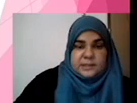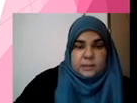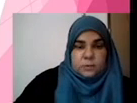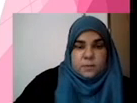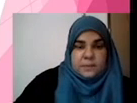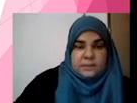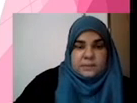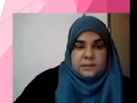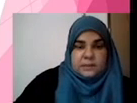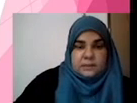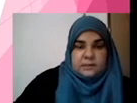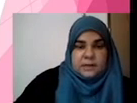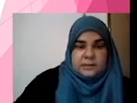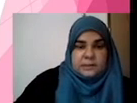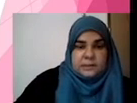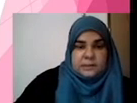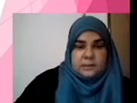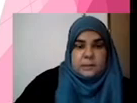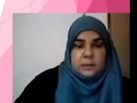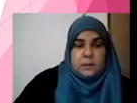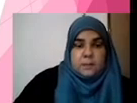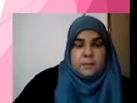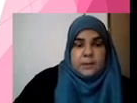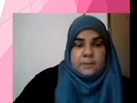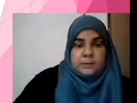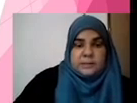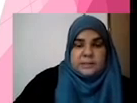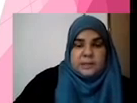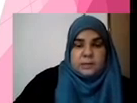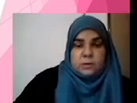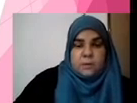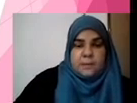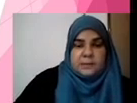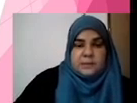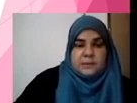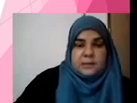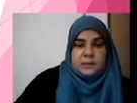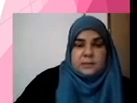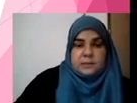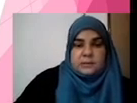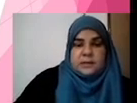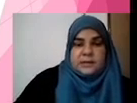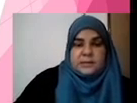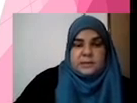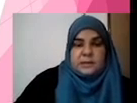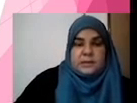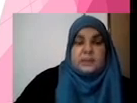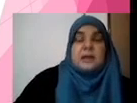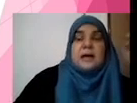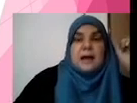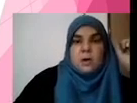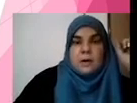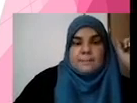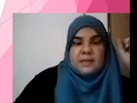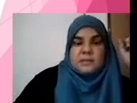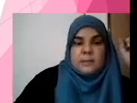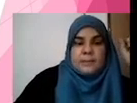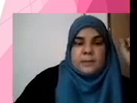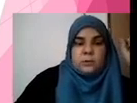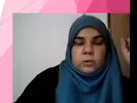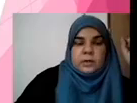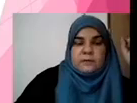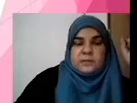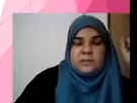ponta seca do compasso aqui, traça aqui. Põe a ponta seca do compasso aqui, traça aqui. Com a